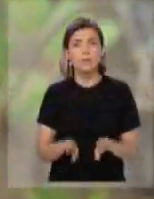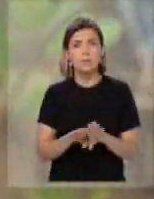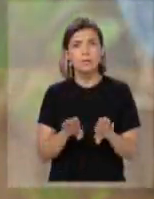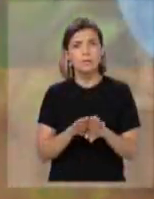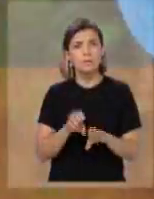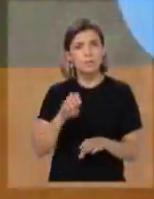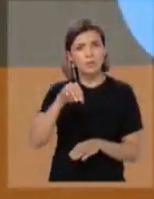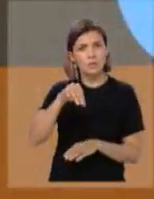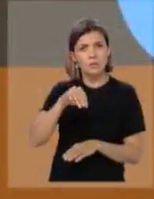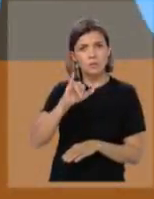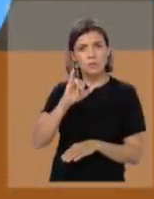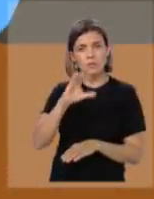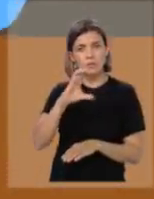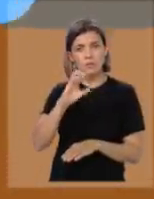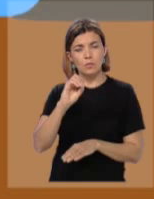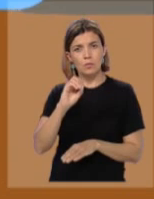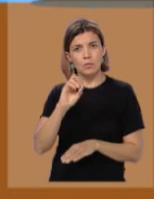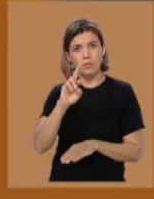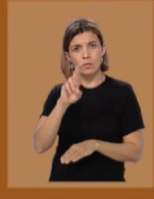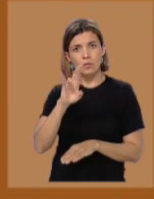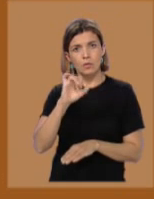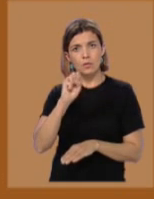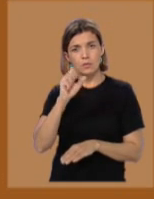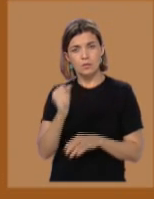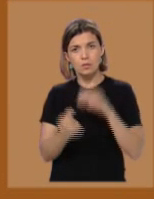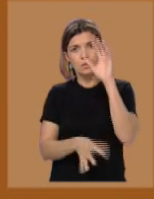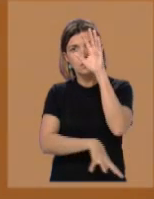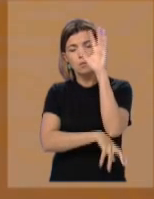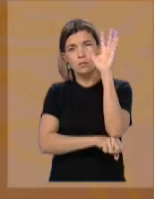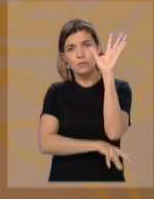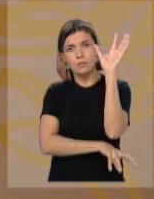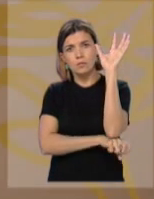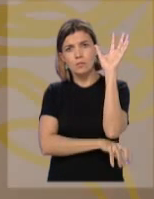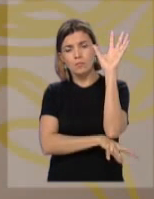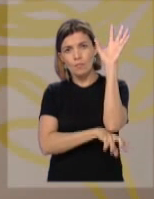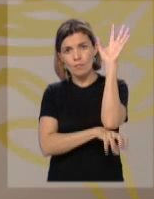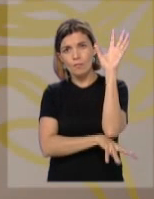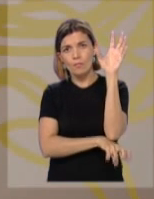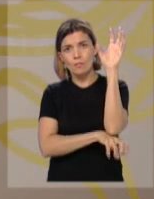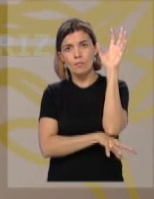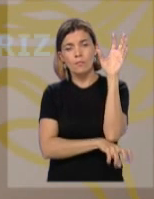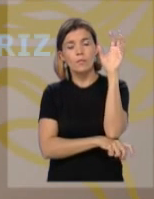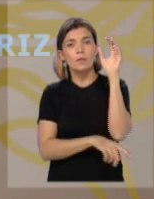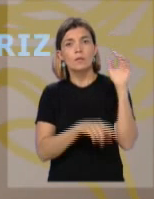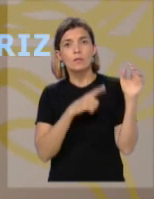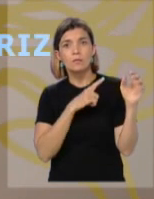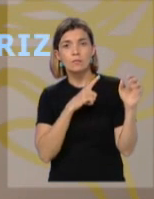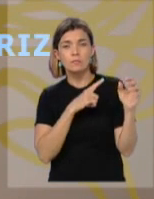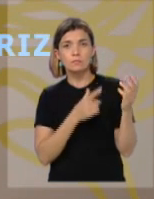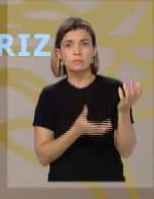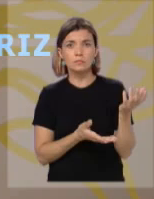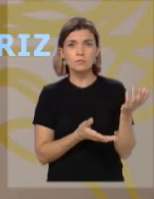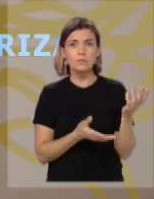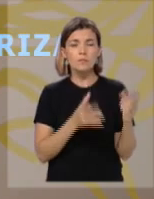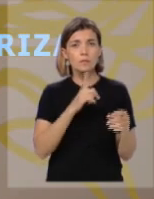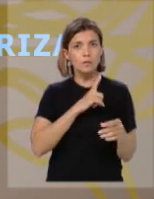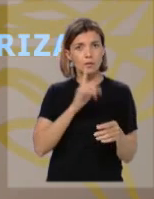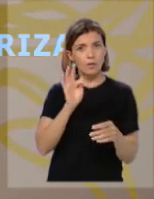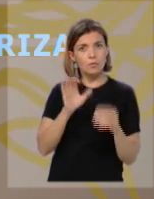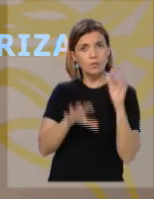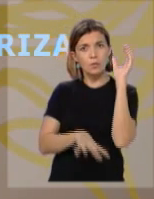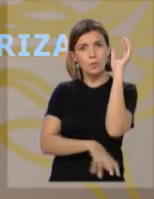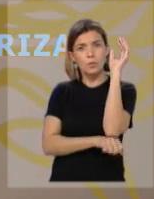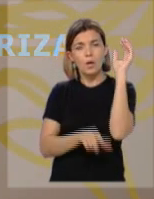Existem também as micorrisas, que são associações de fungos com raízes de plantas. Nesta